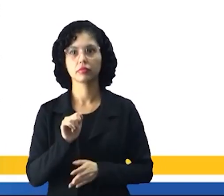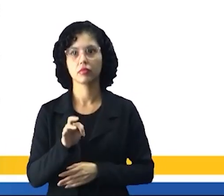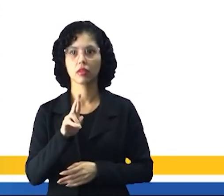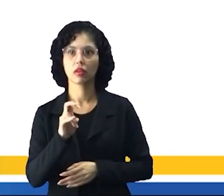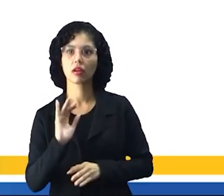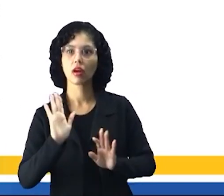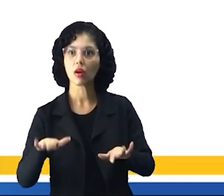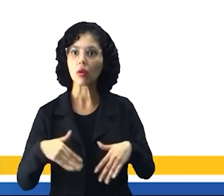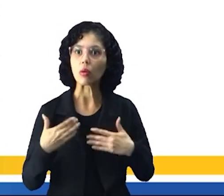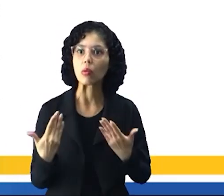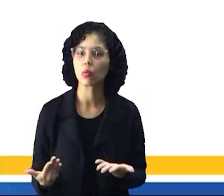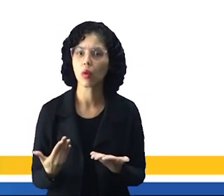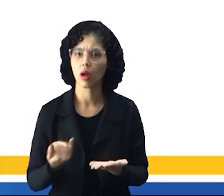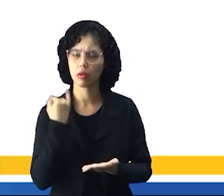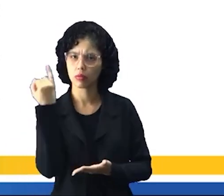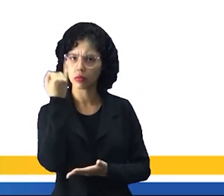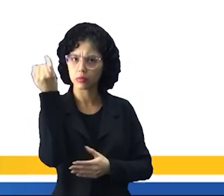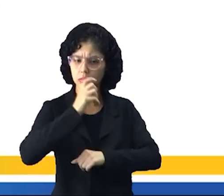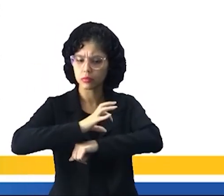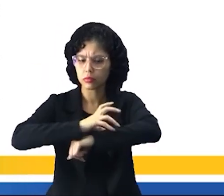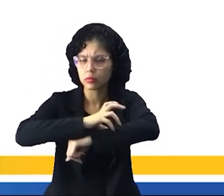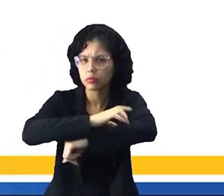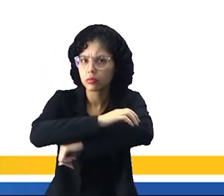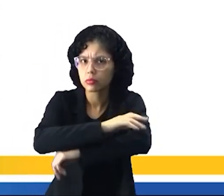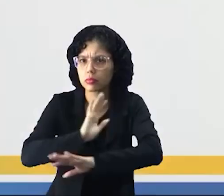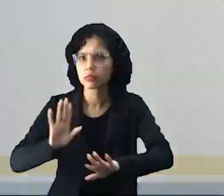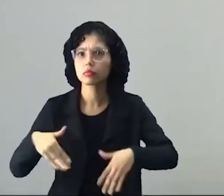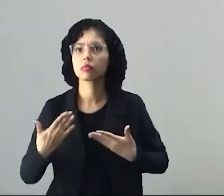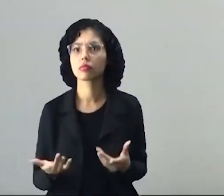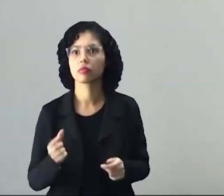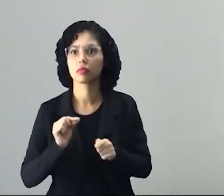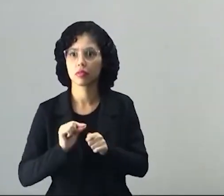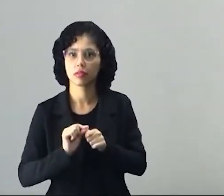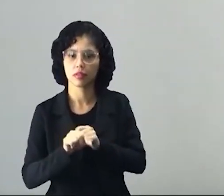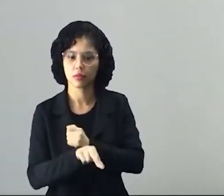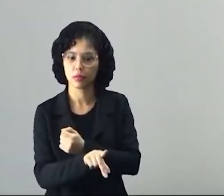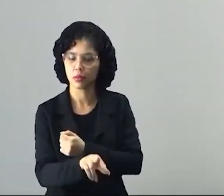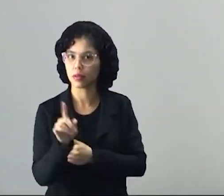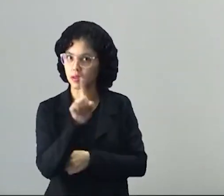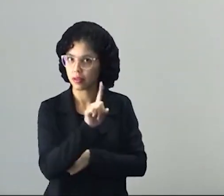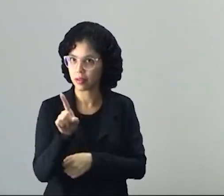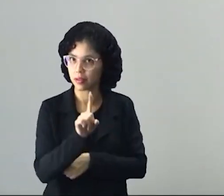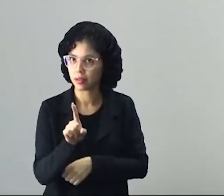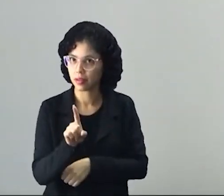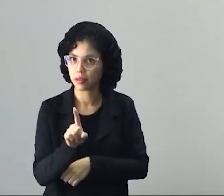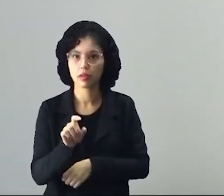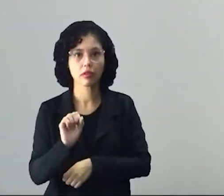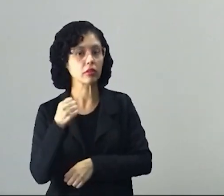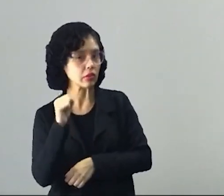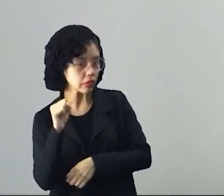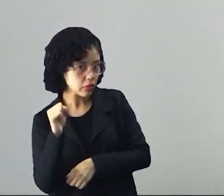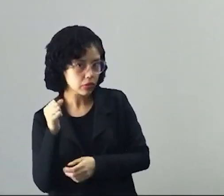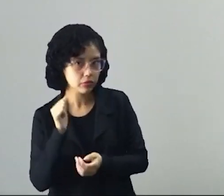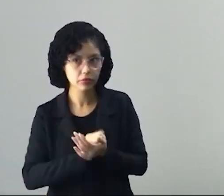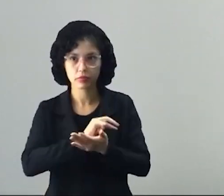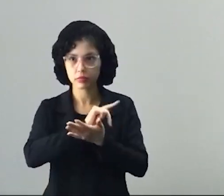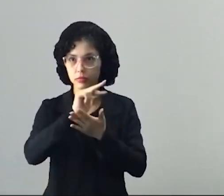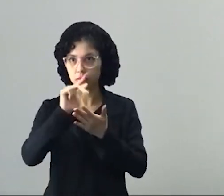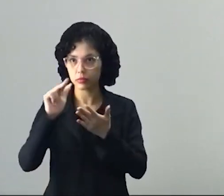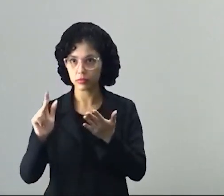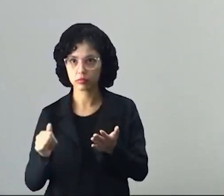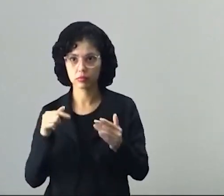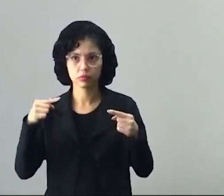artrópodes. Qual é a principal característica dos aracnídeos, né? Fazer teia? Não, ter 8 pares de patas. Eles podem ter